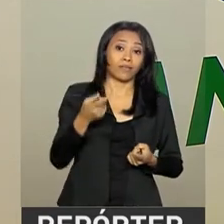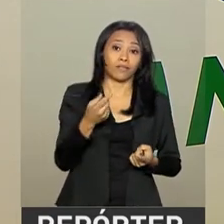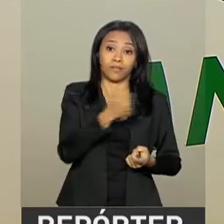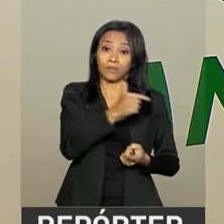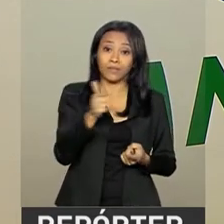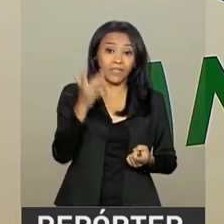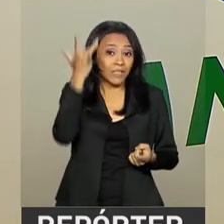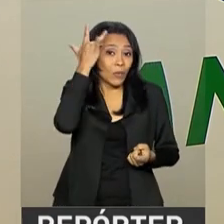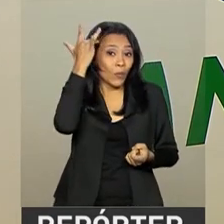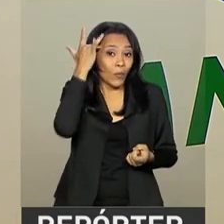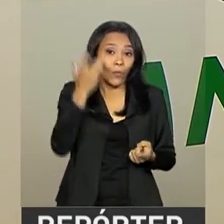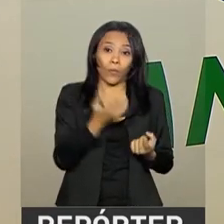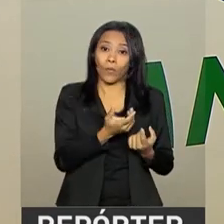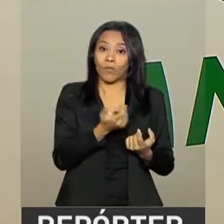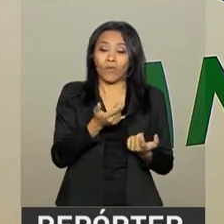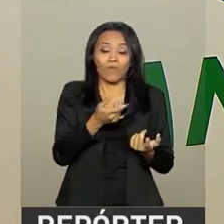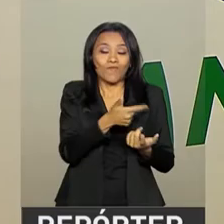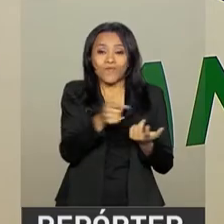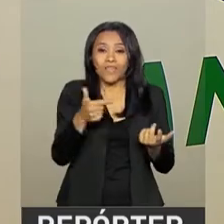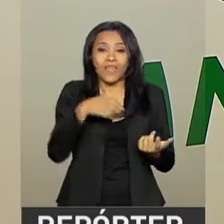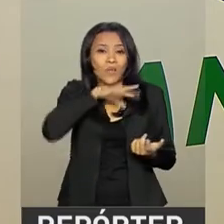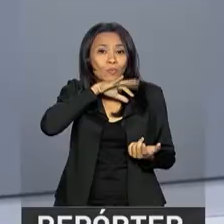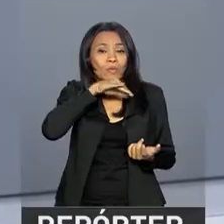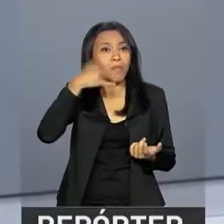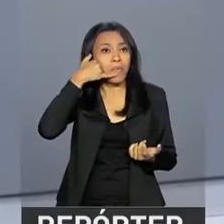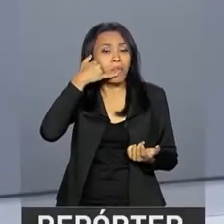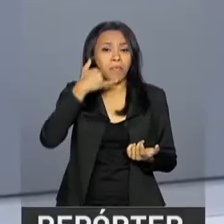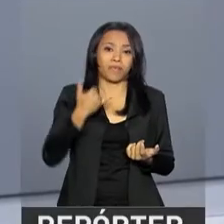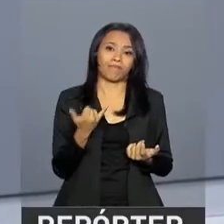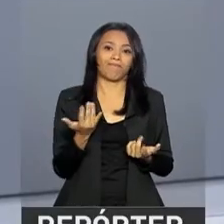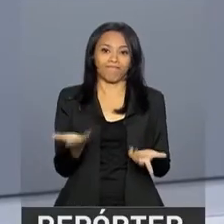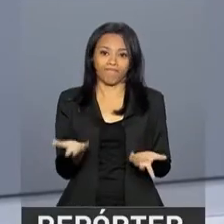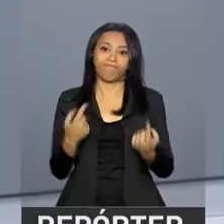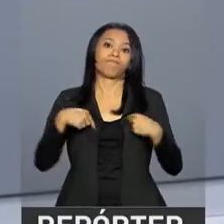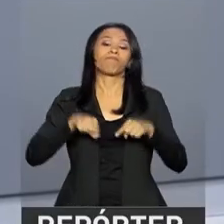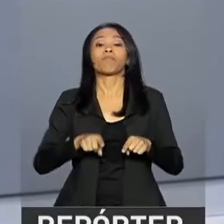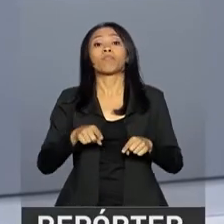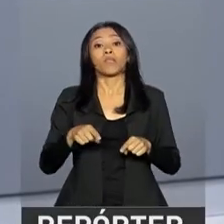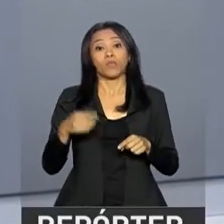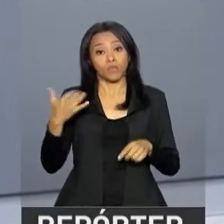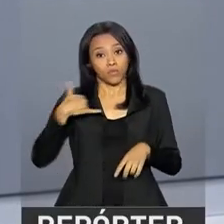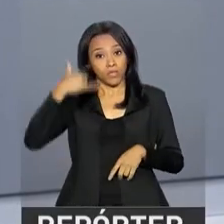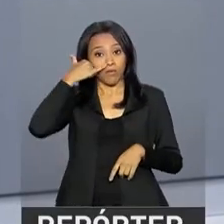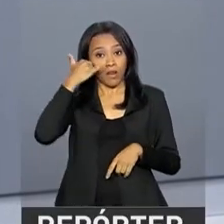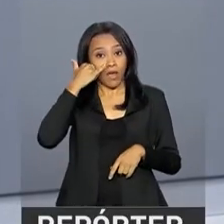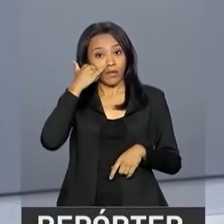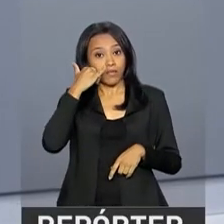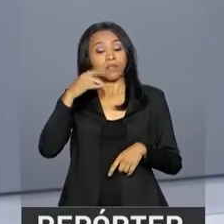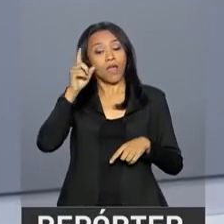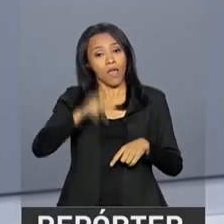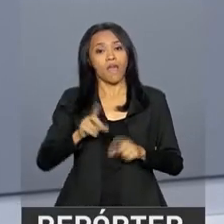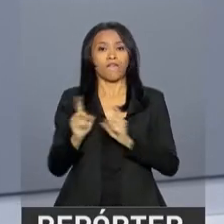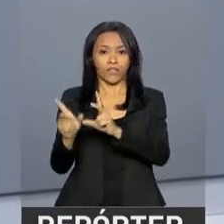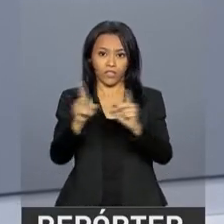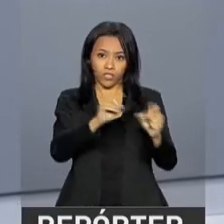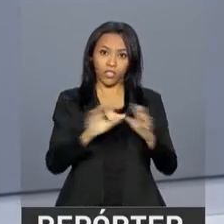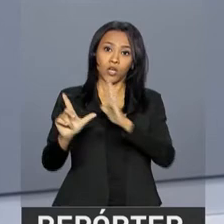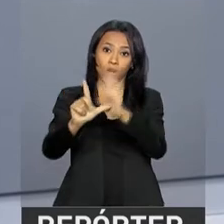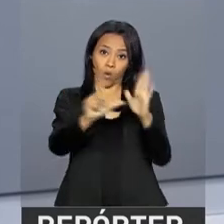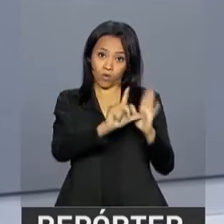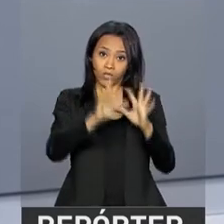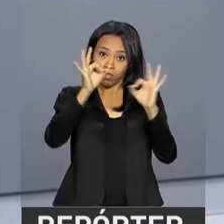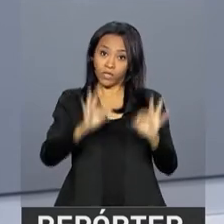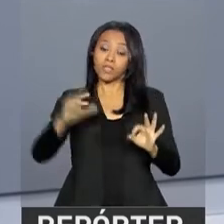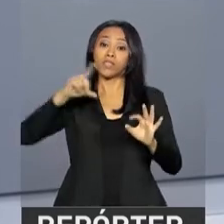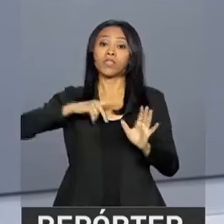componentes de qualidade, a qualidade da comunicação em si é ruim. Os aparelhos regulares são vendidos em lojas legais e vêm com selo